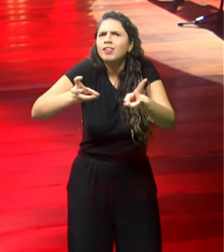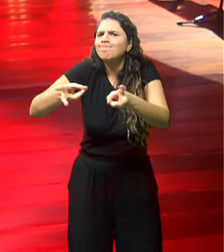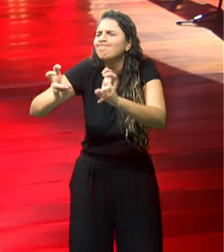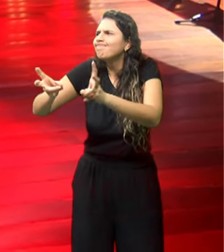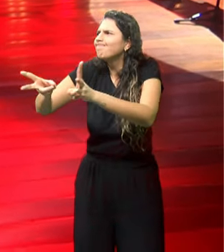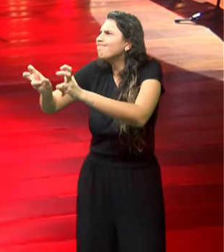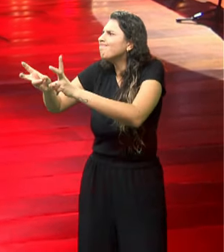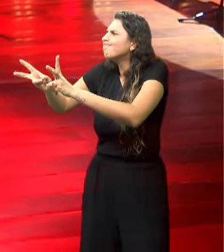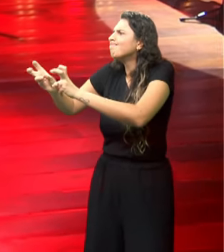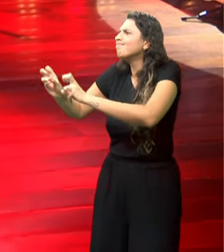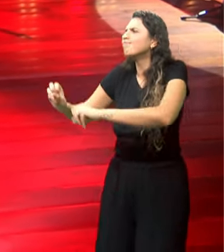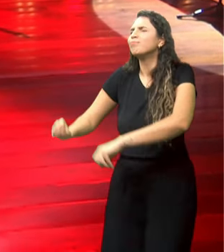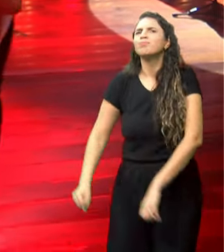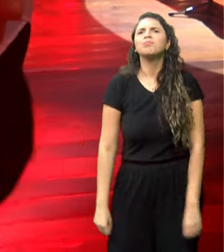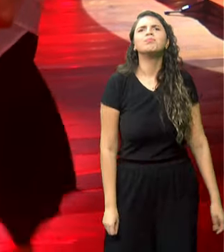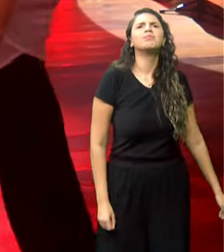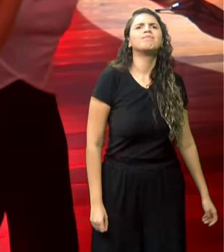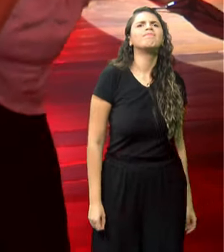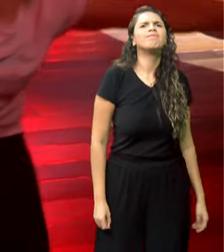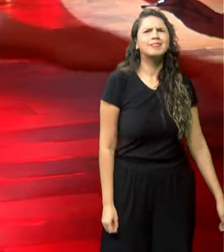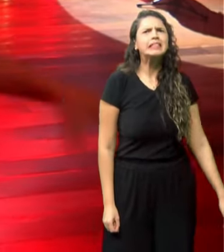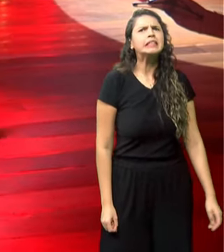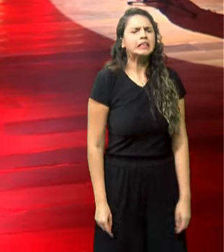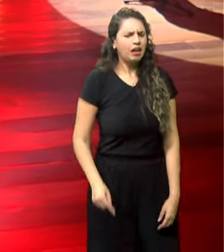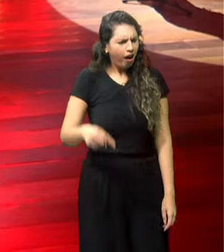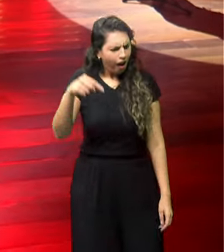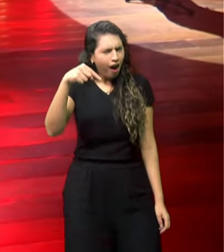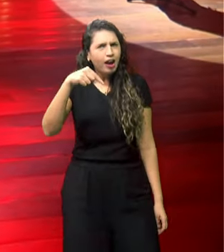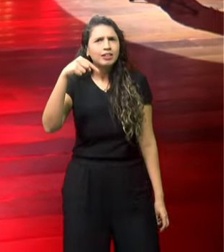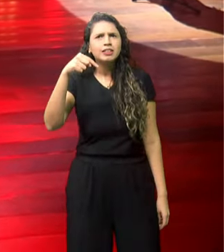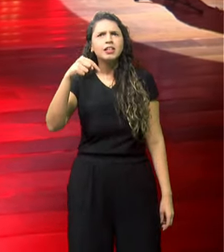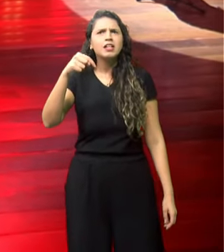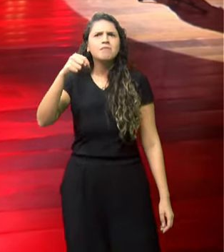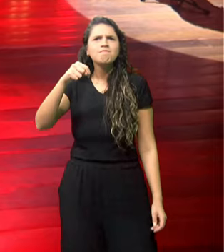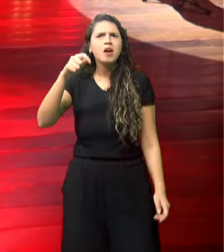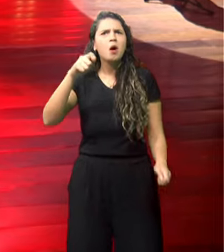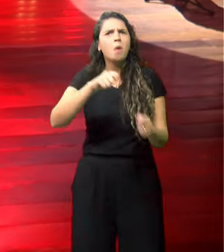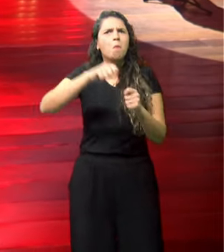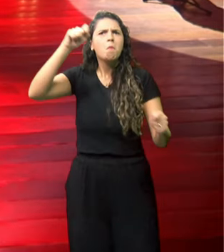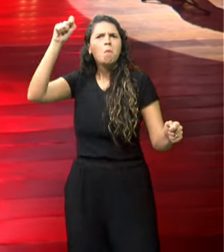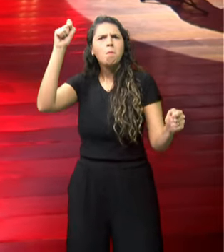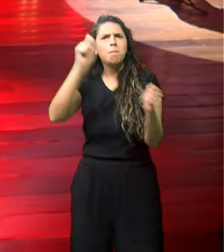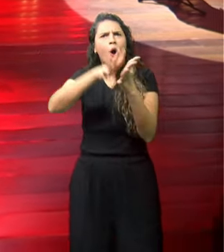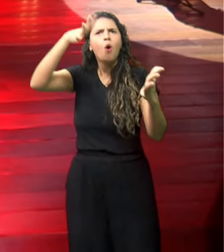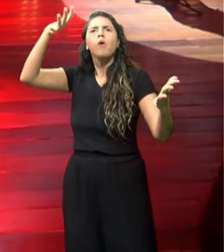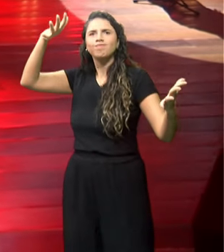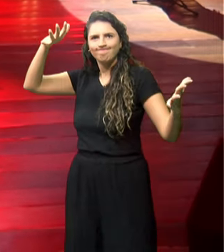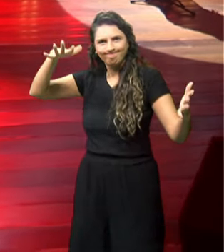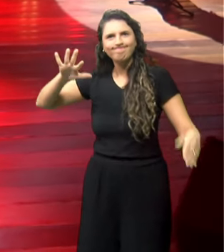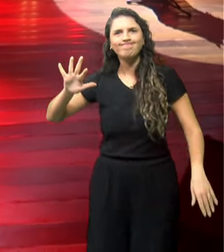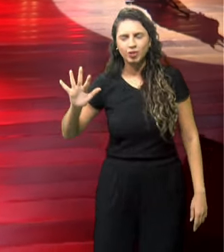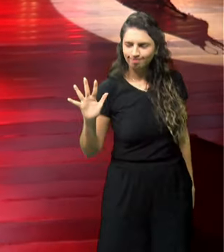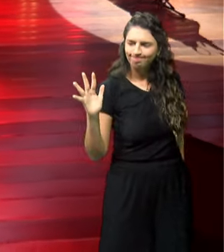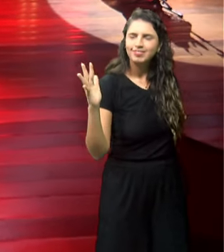lugar. Algo grande acontecerá